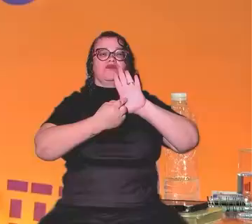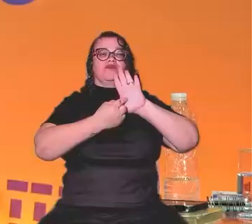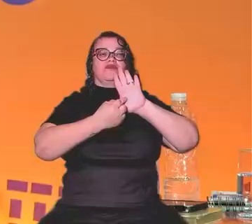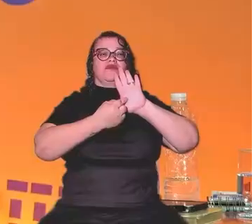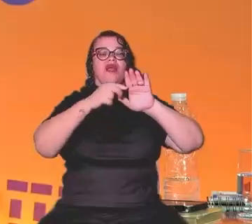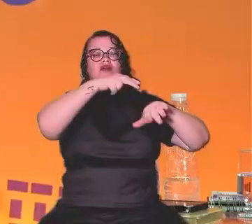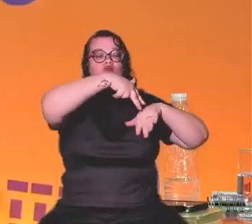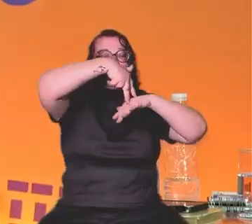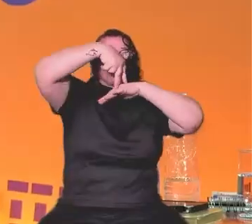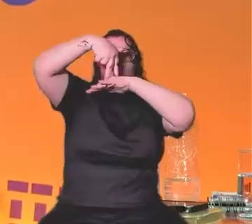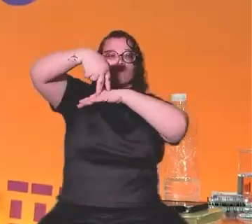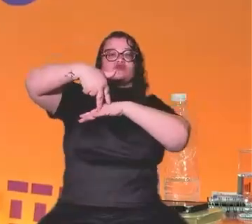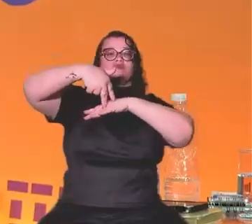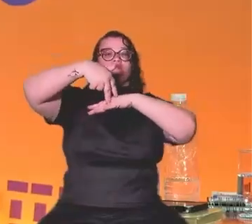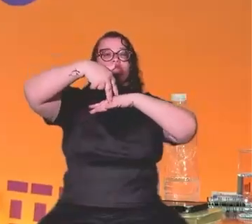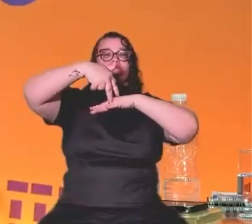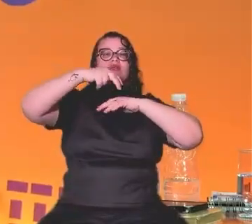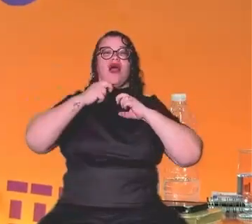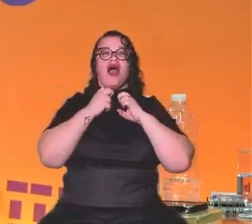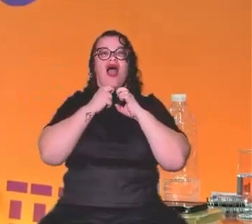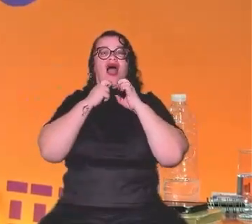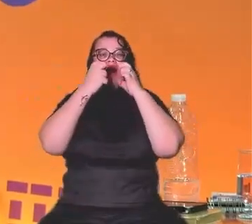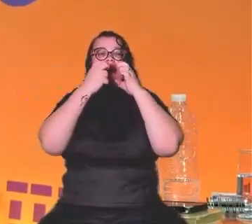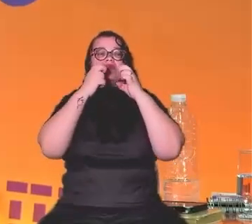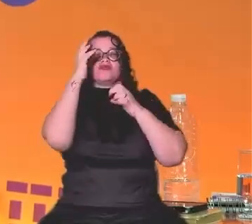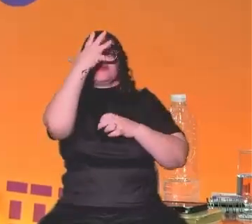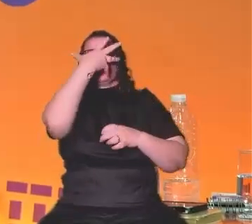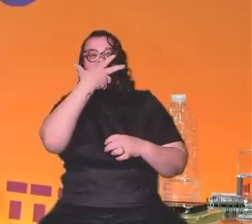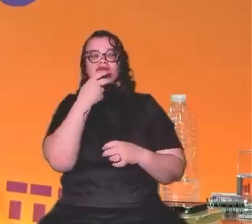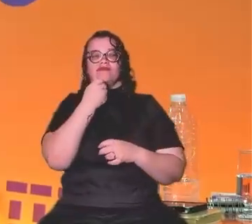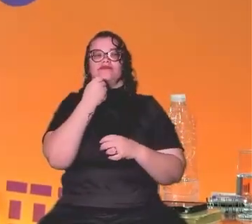gente grita de uma maneira bonita.